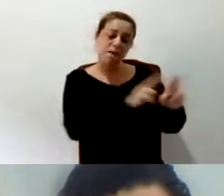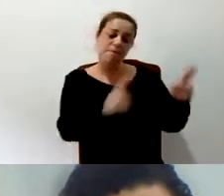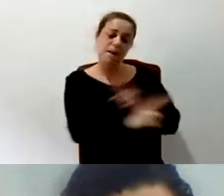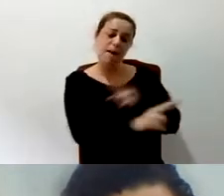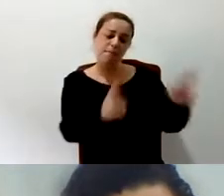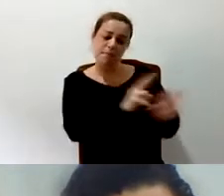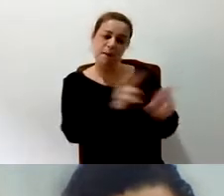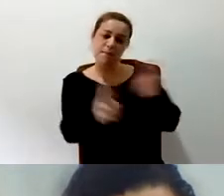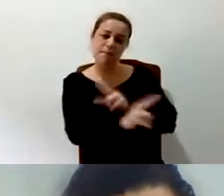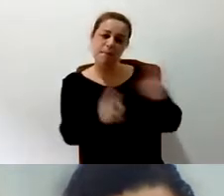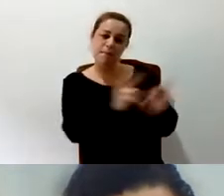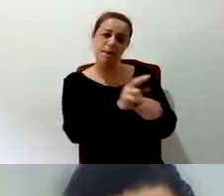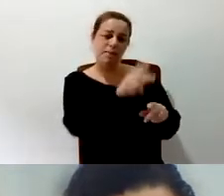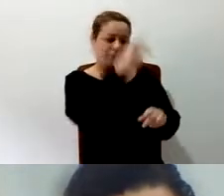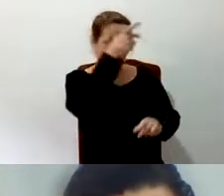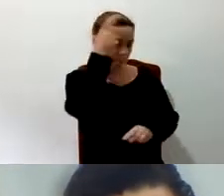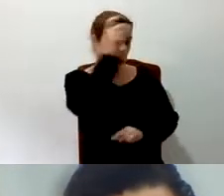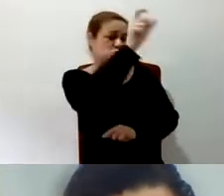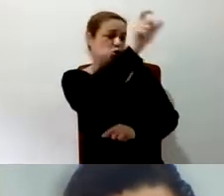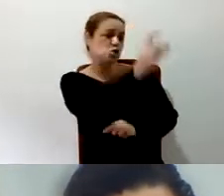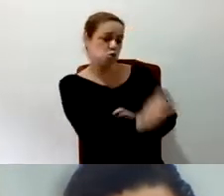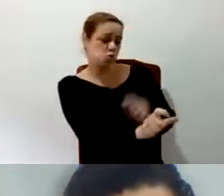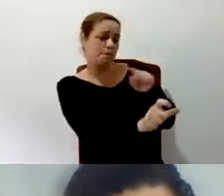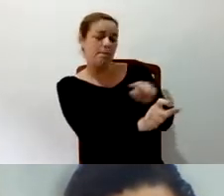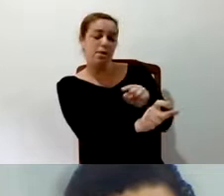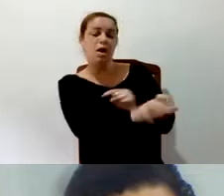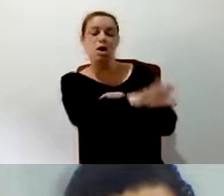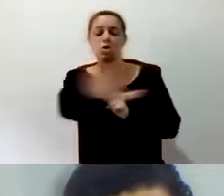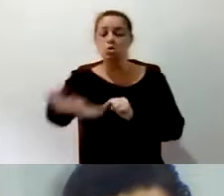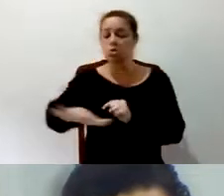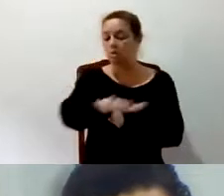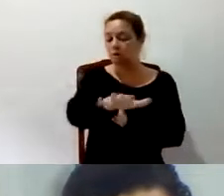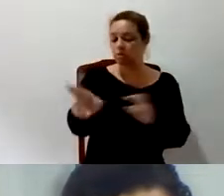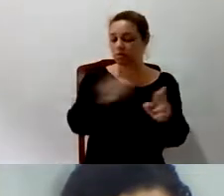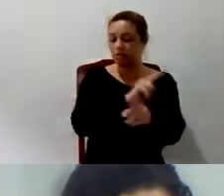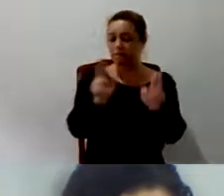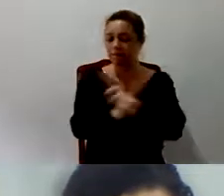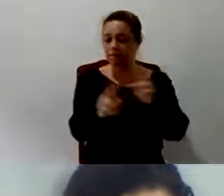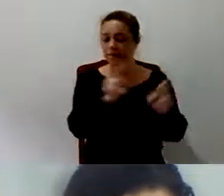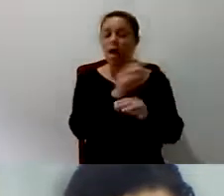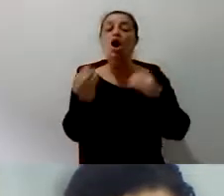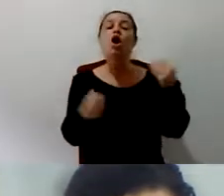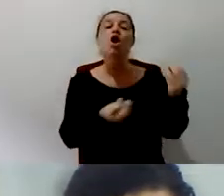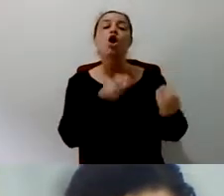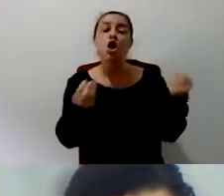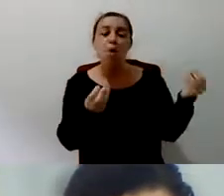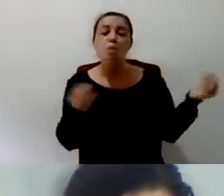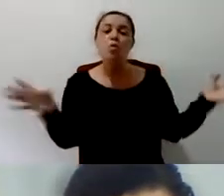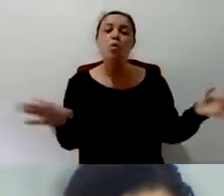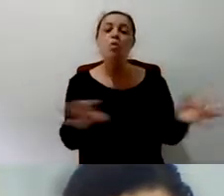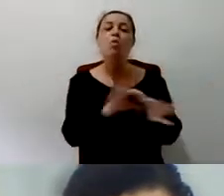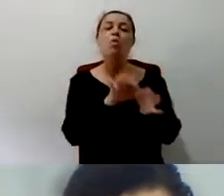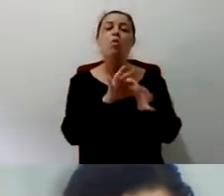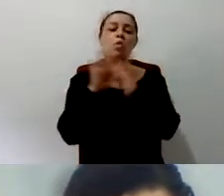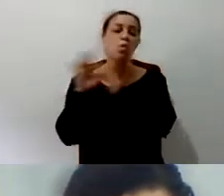né, o homem com o seu meio, e nessa relação do homem com o seu meio, né, com o seu contexto,